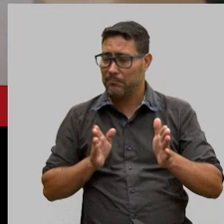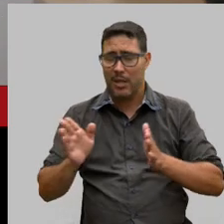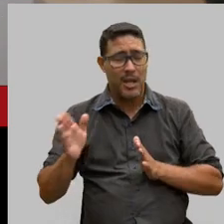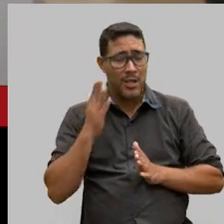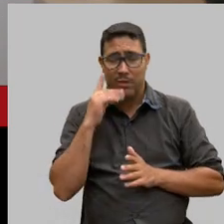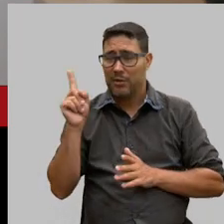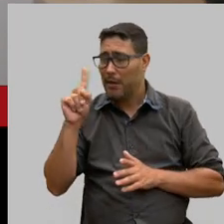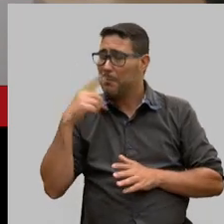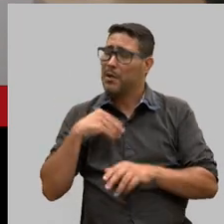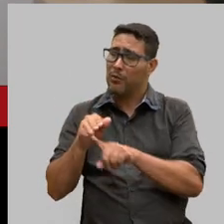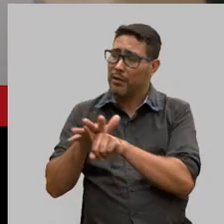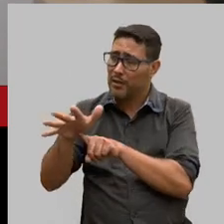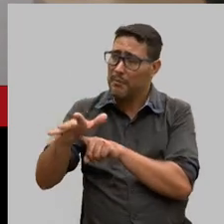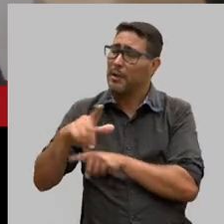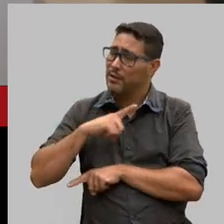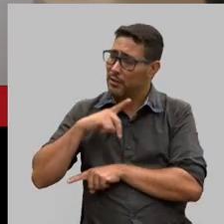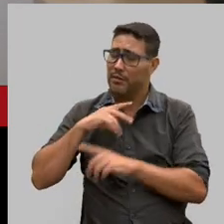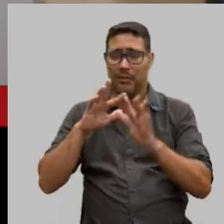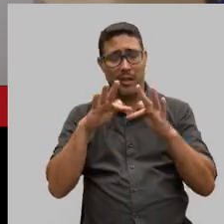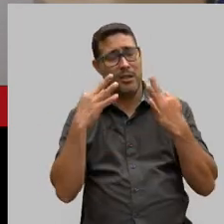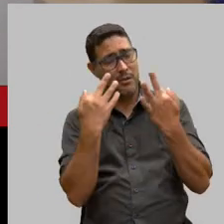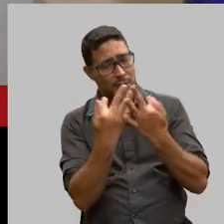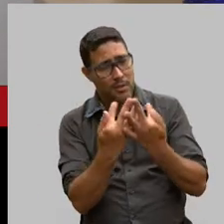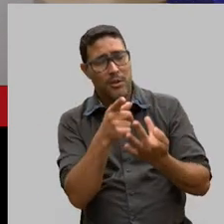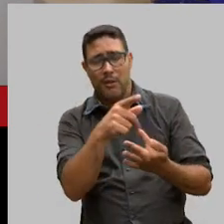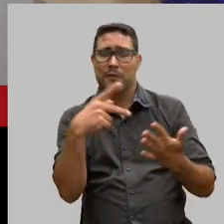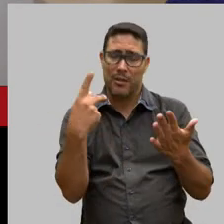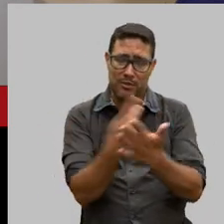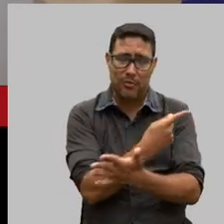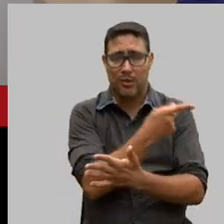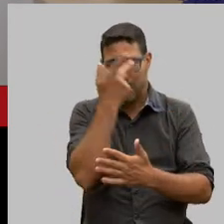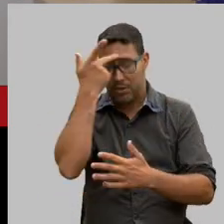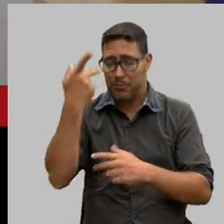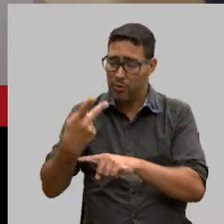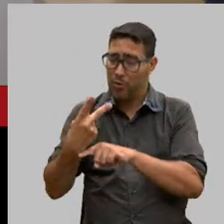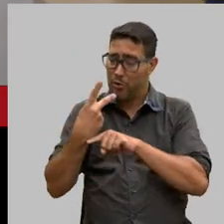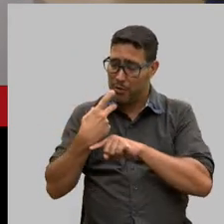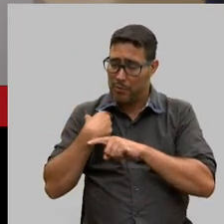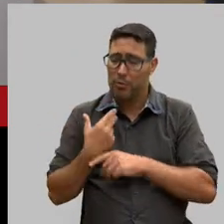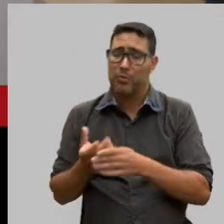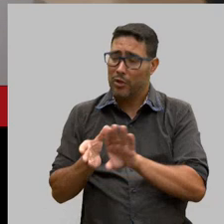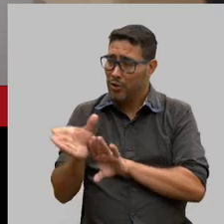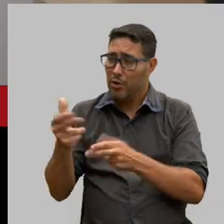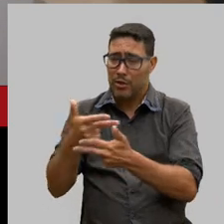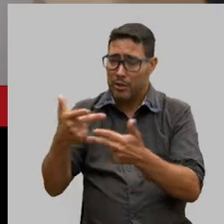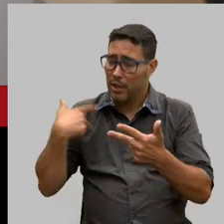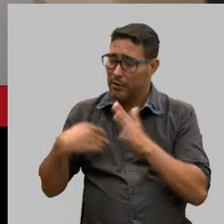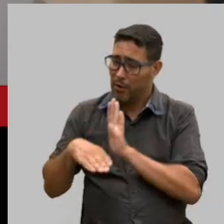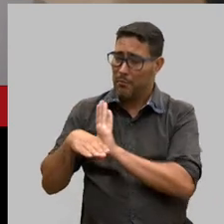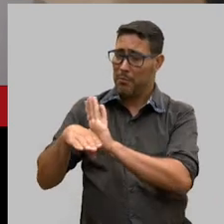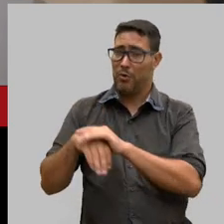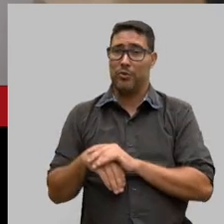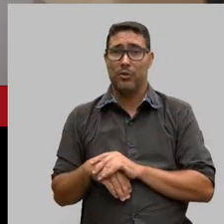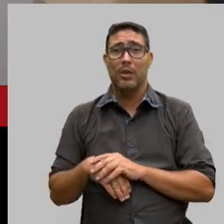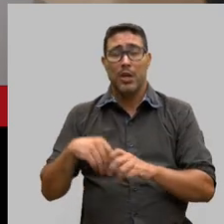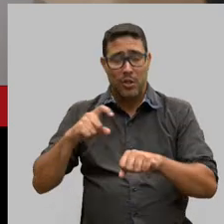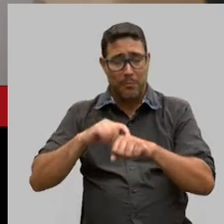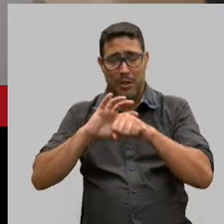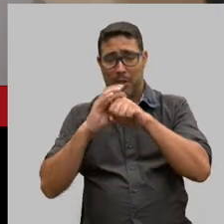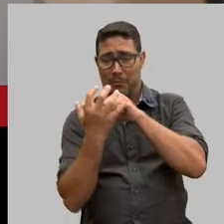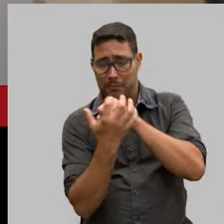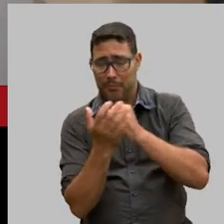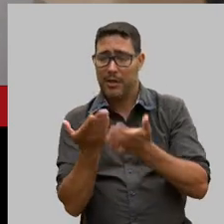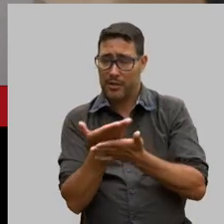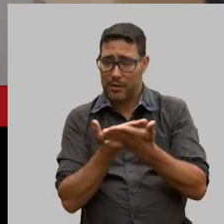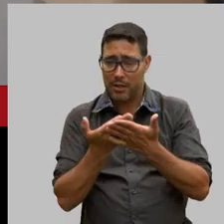chegava com o drama das famílias com a situação de gente que buscava orientação buscava apoio e no meio da pandemia tratando um câncer